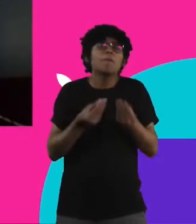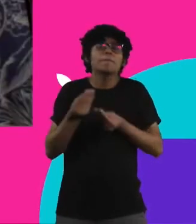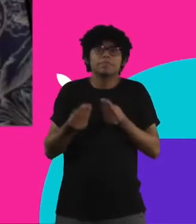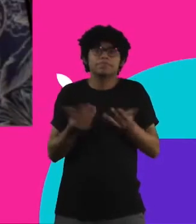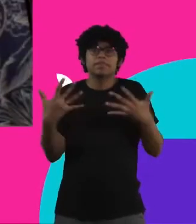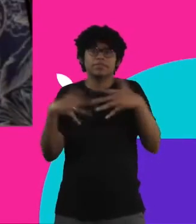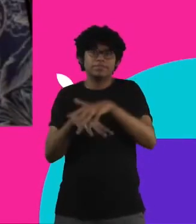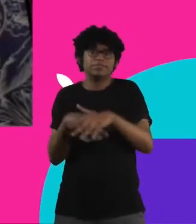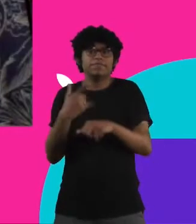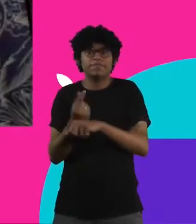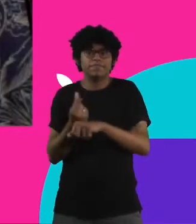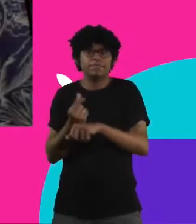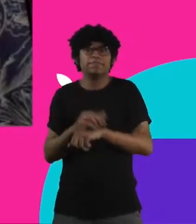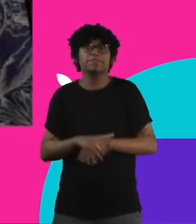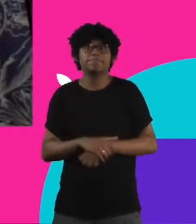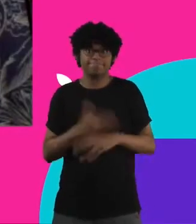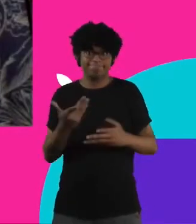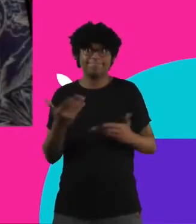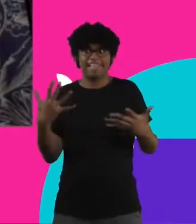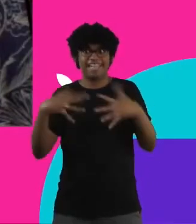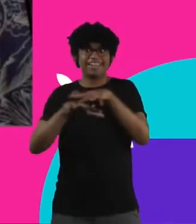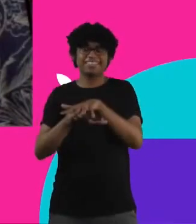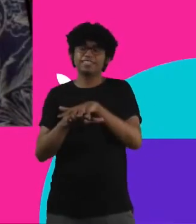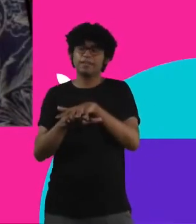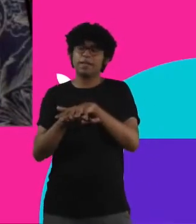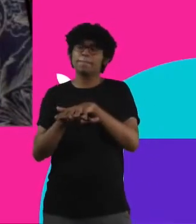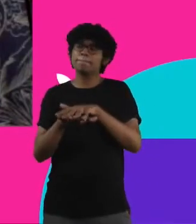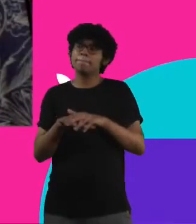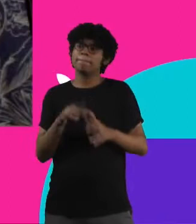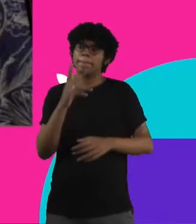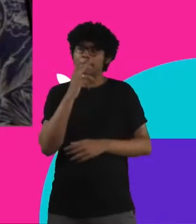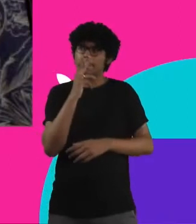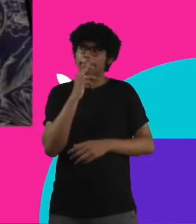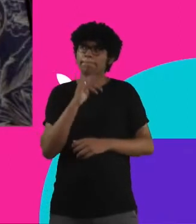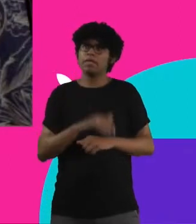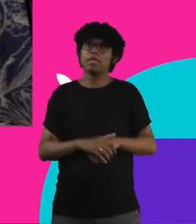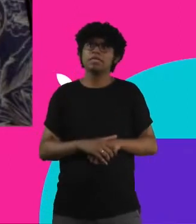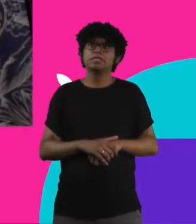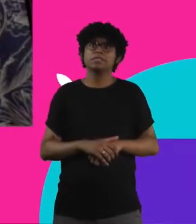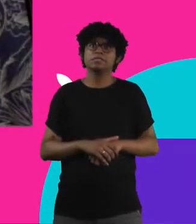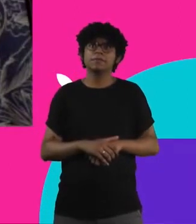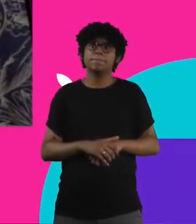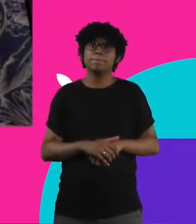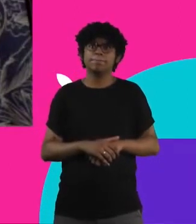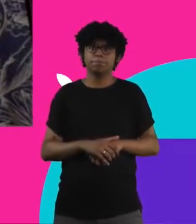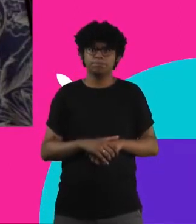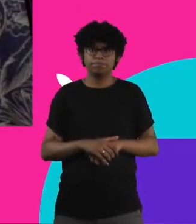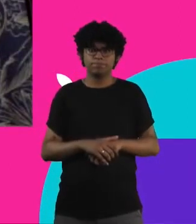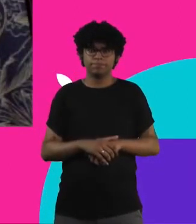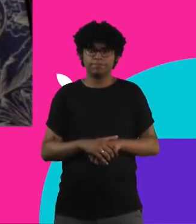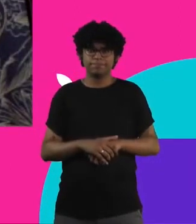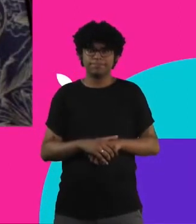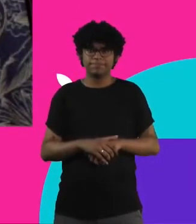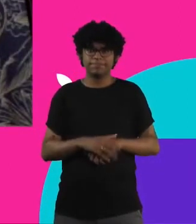Acho que a inclusão financeira ela passa ali por diversos pontos, né? Eu acho que eu gosto muito